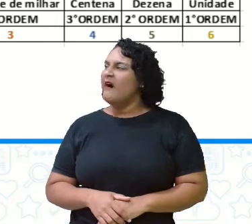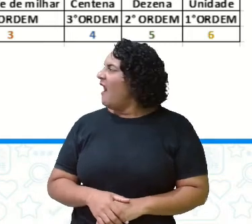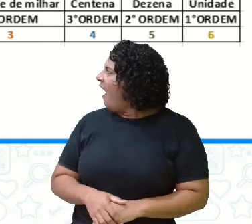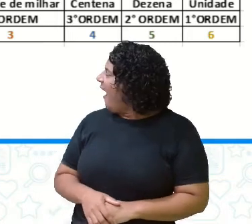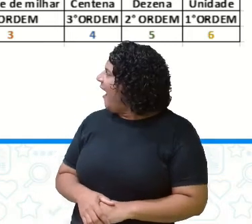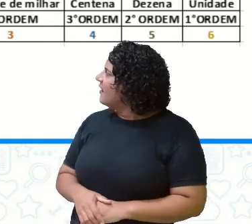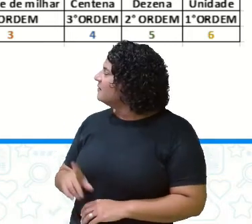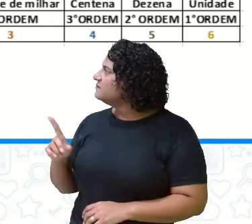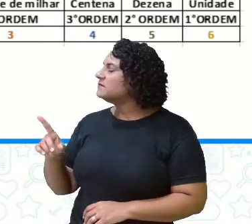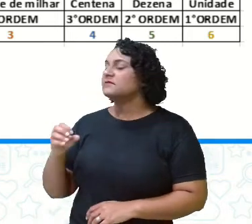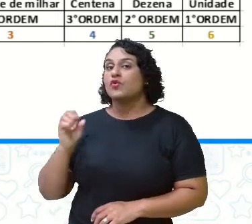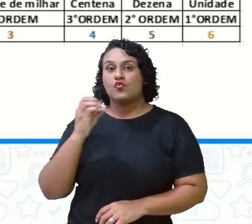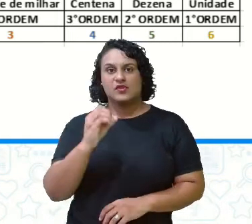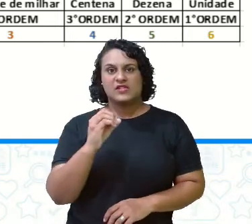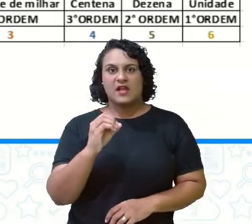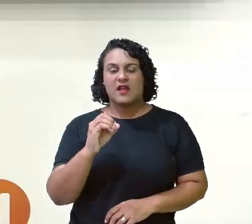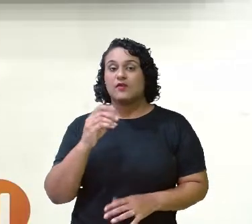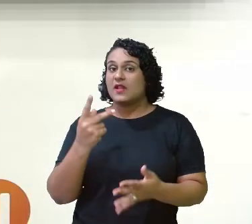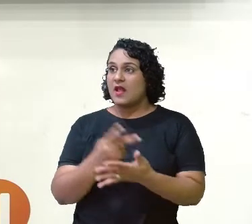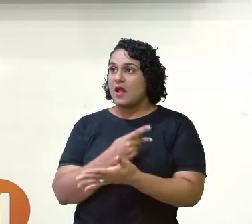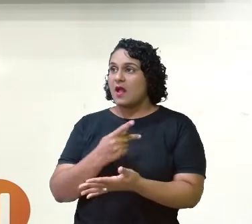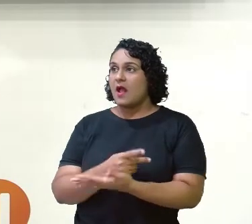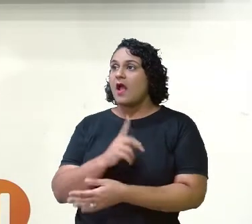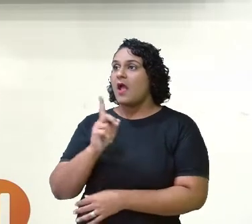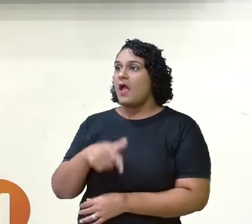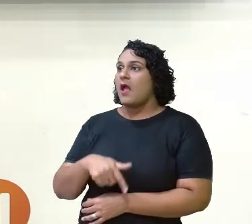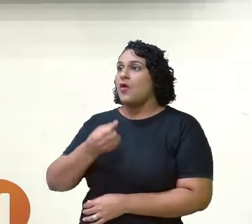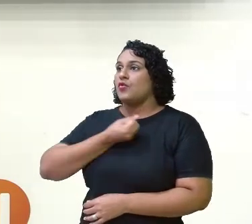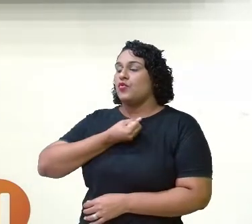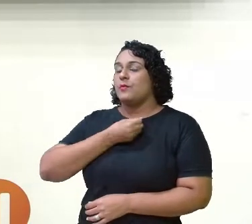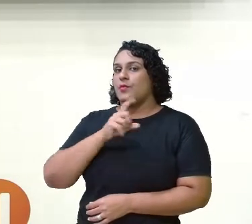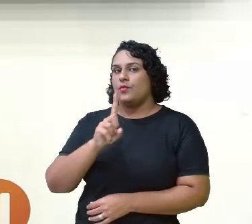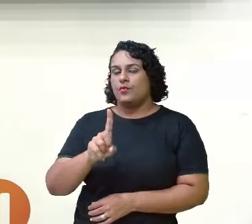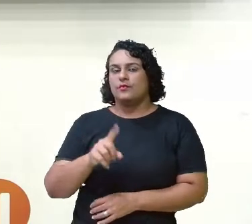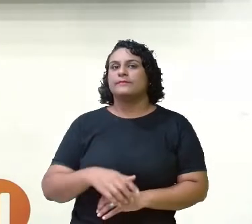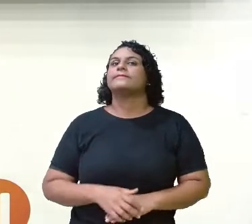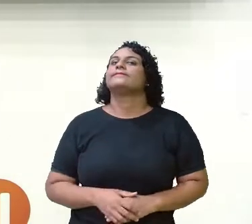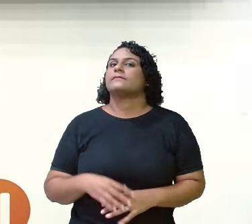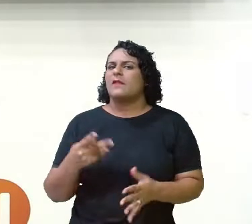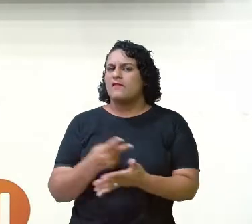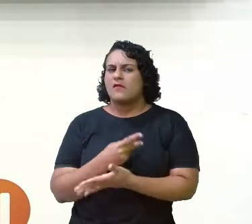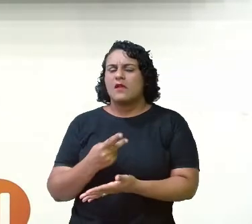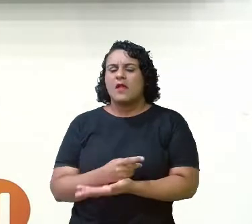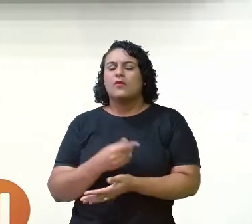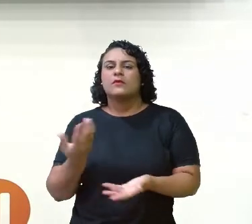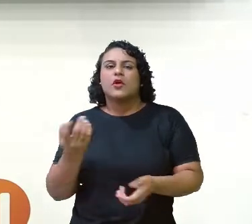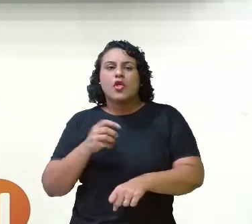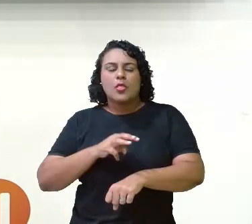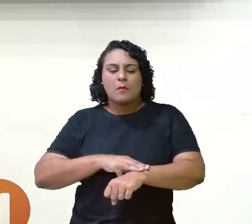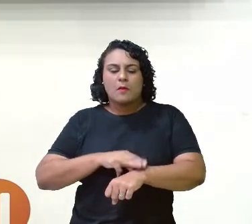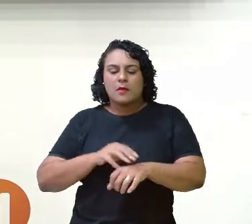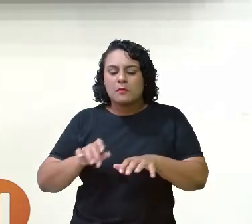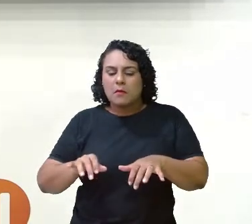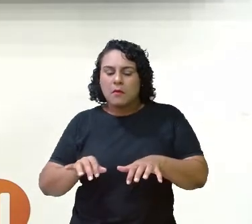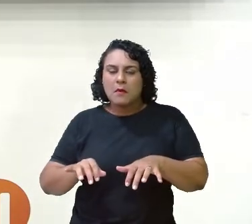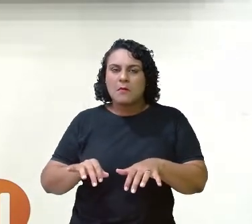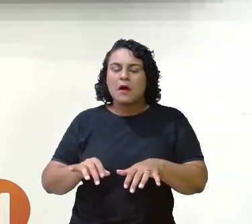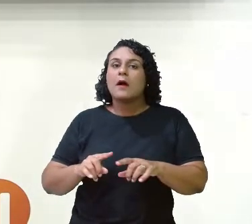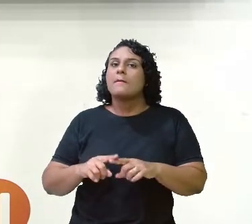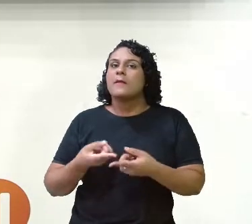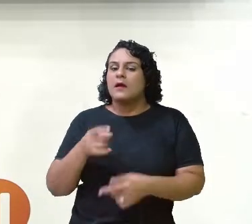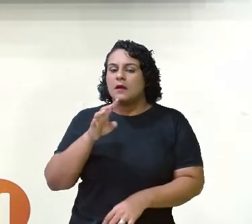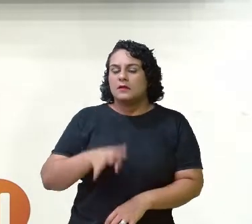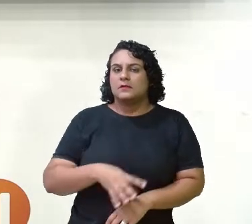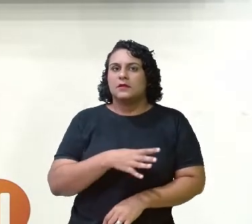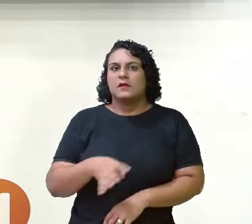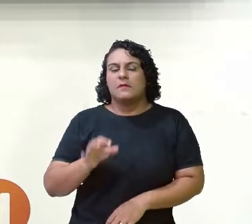zero aqui tá errado, tá? Aqui é o número 1, como tem na tabela. Foi um erro de digitação aí da professora. Mas aqui na tabela